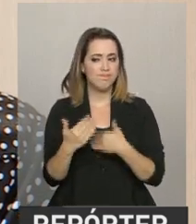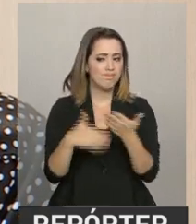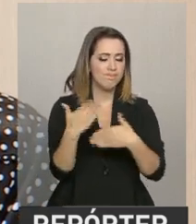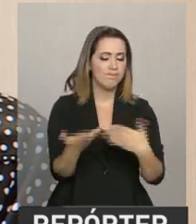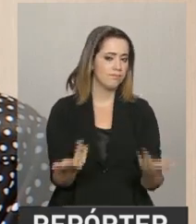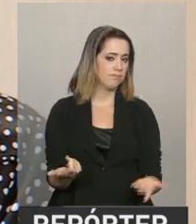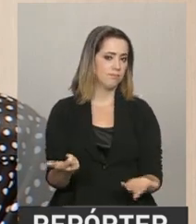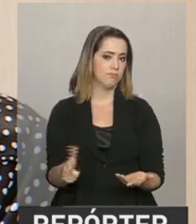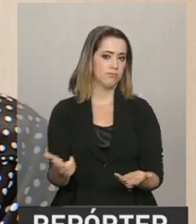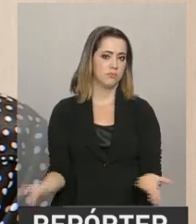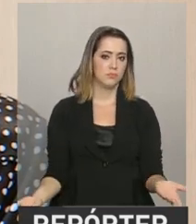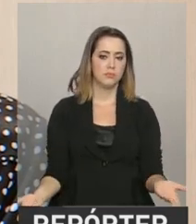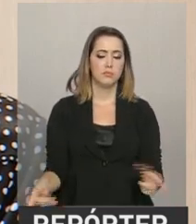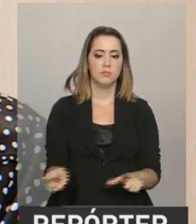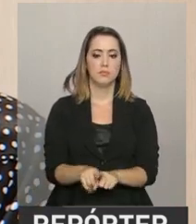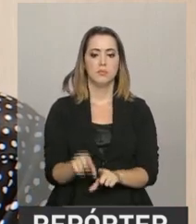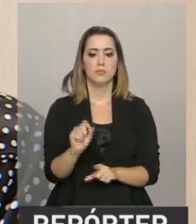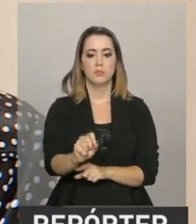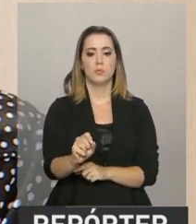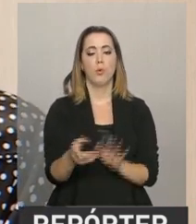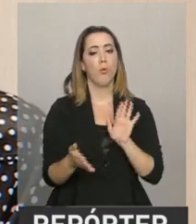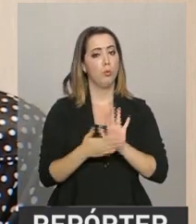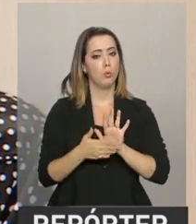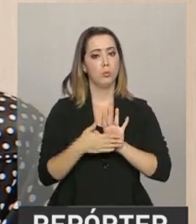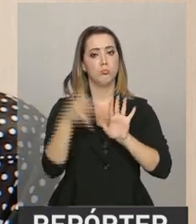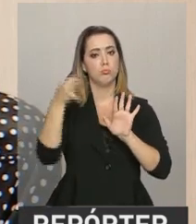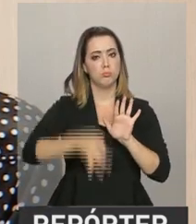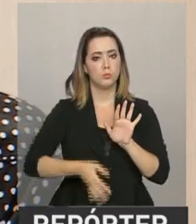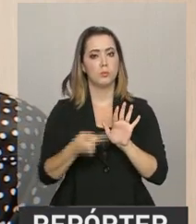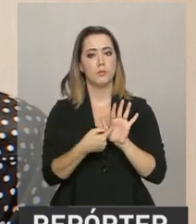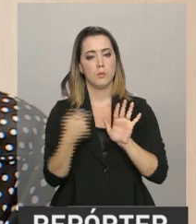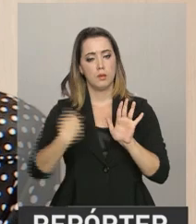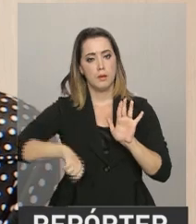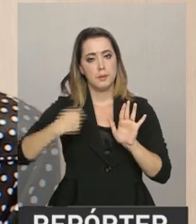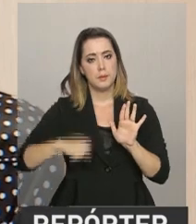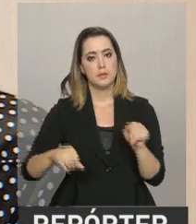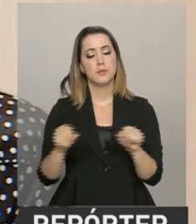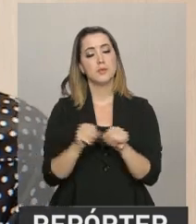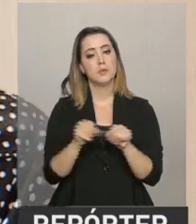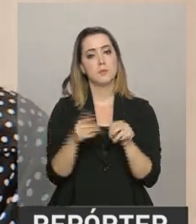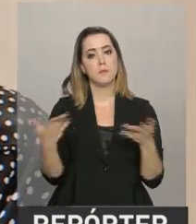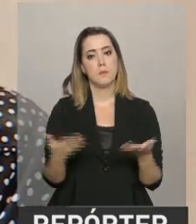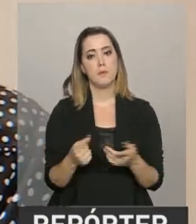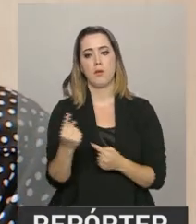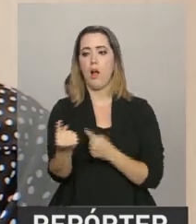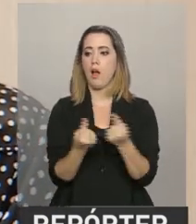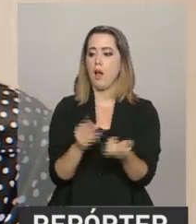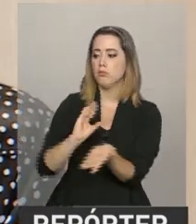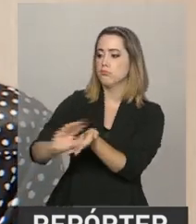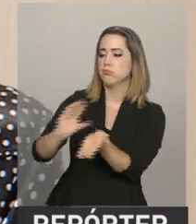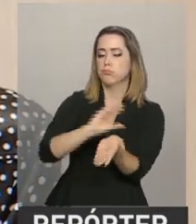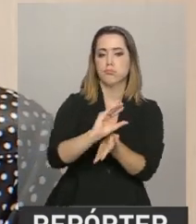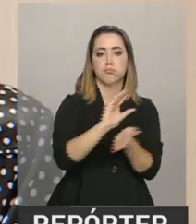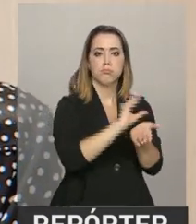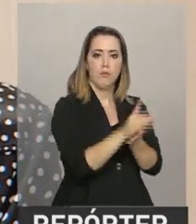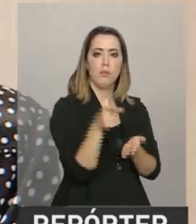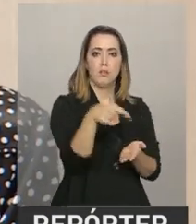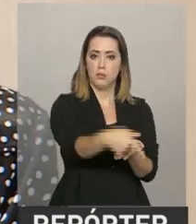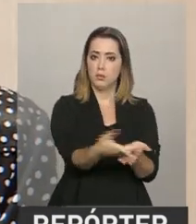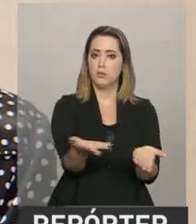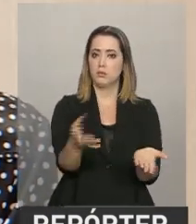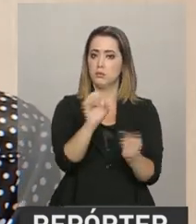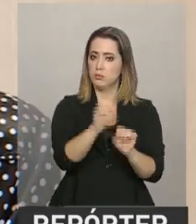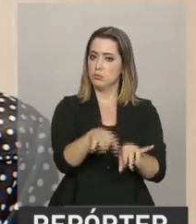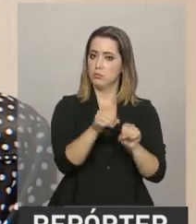desempenho no campo Educacional o que mostra claramente que você tem que fazer com que e cada centado investido na